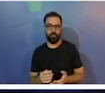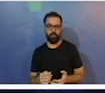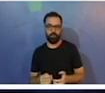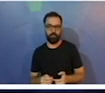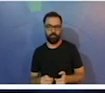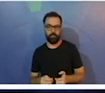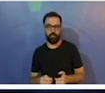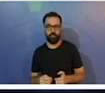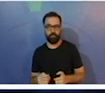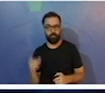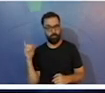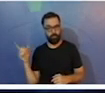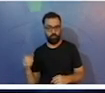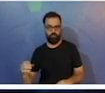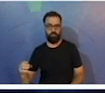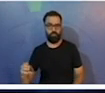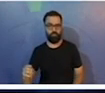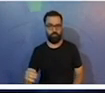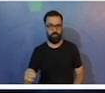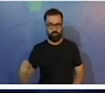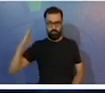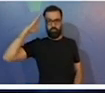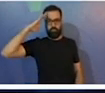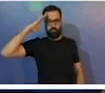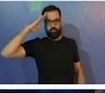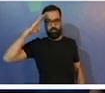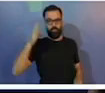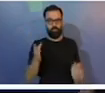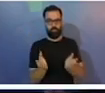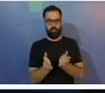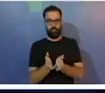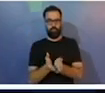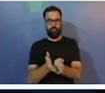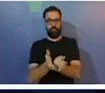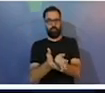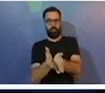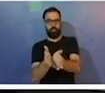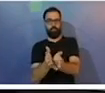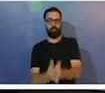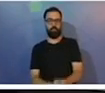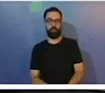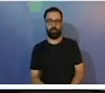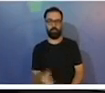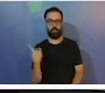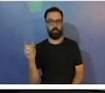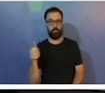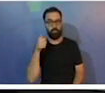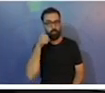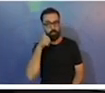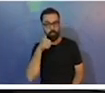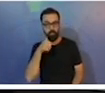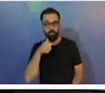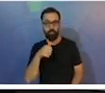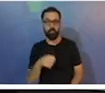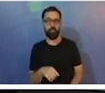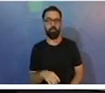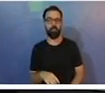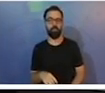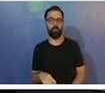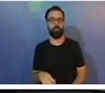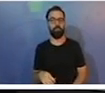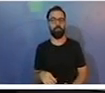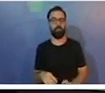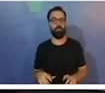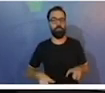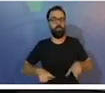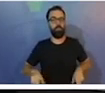um ajudante que é um fuzileiro naval, tá? É uma mulher, ela trabalha na Marinha e ela